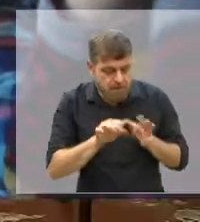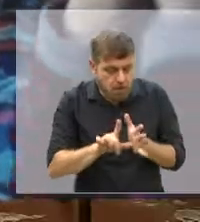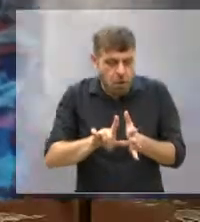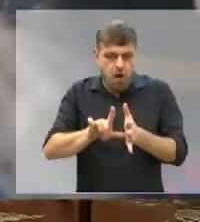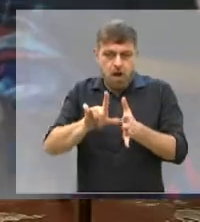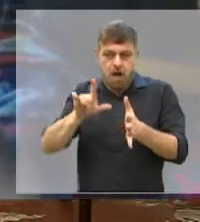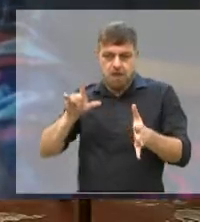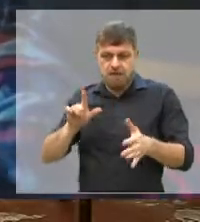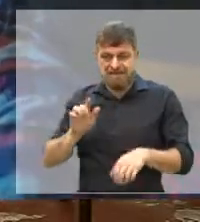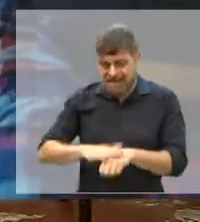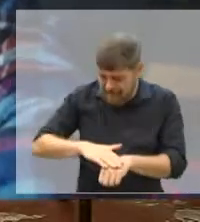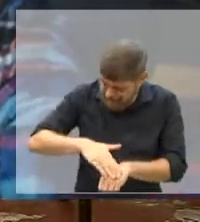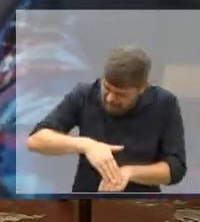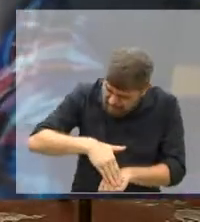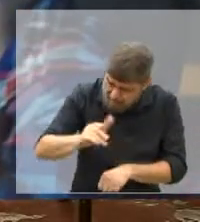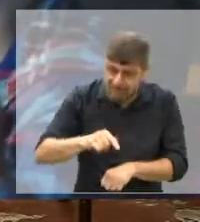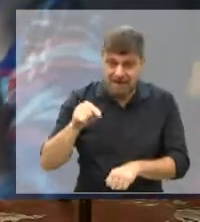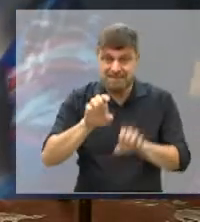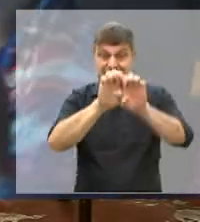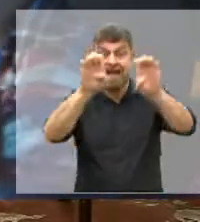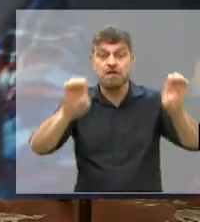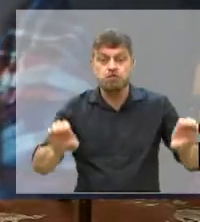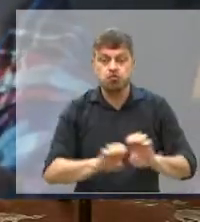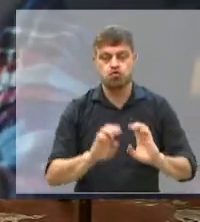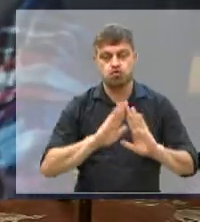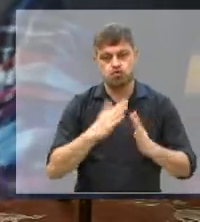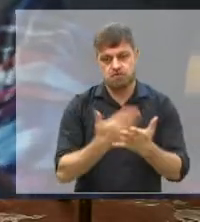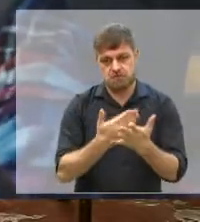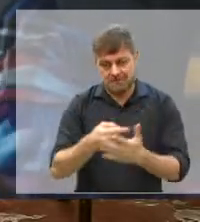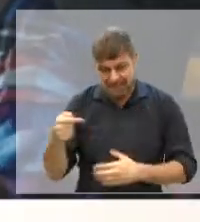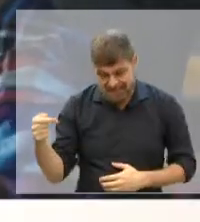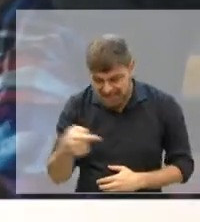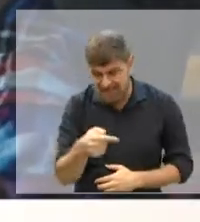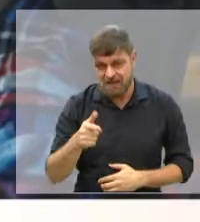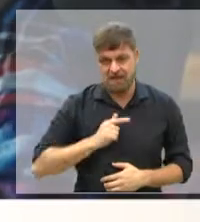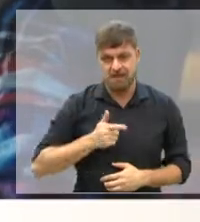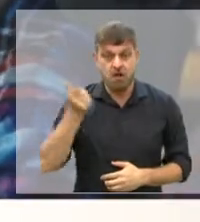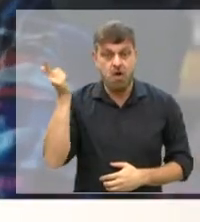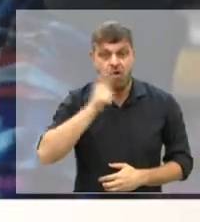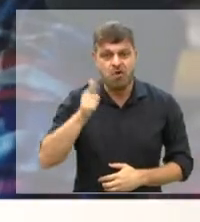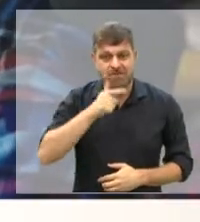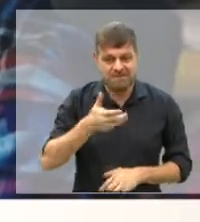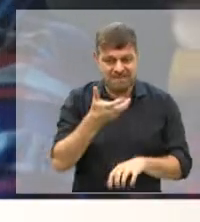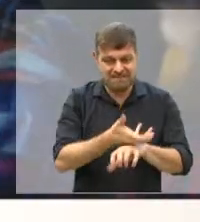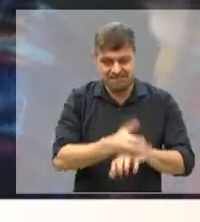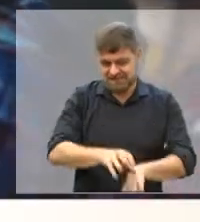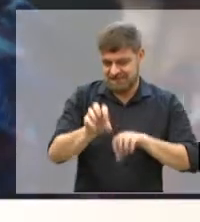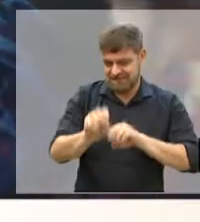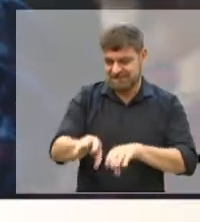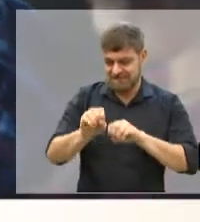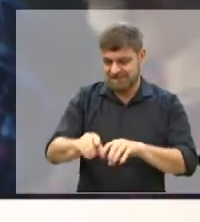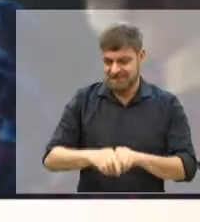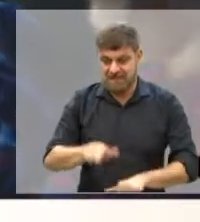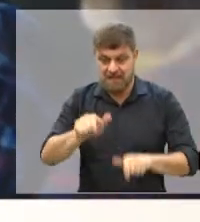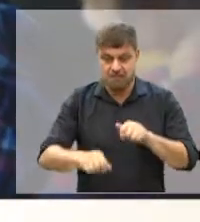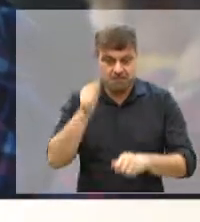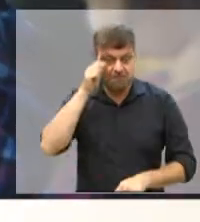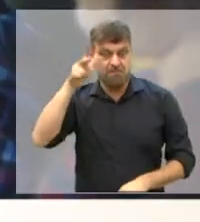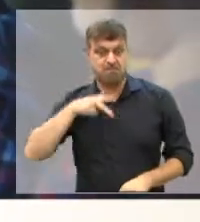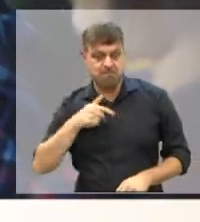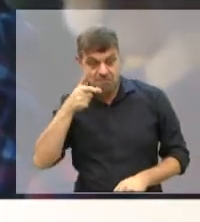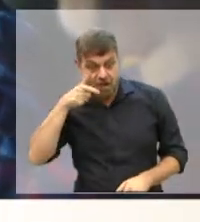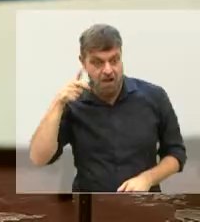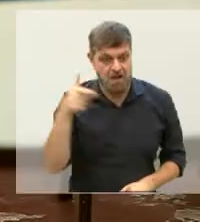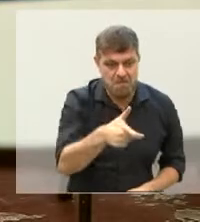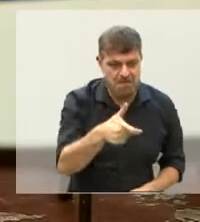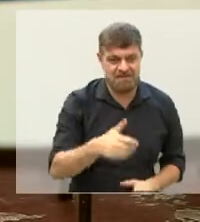que sem dúvida é muito importante. Né? Mas é um conjunto de ações que possibilitem uma aula ser mais interessante, mais